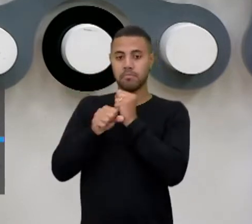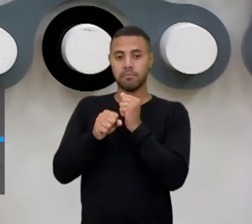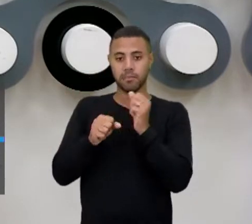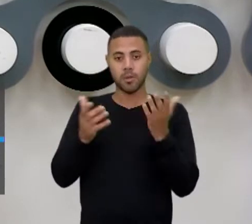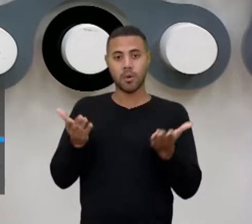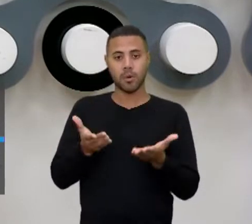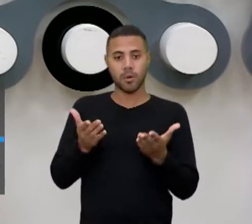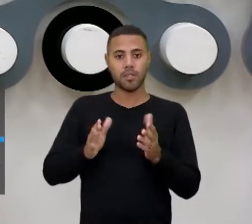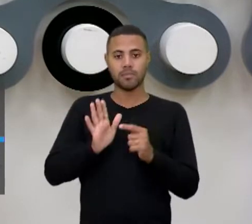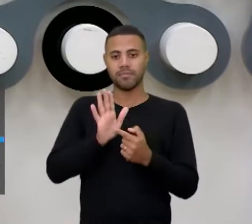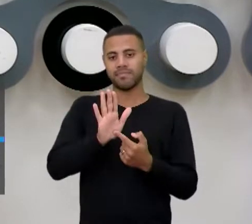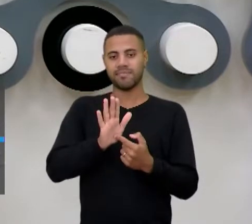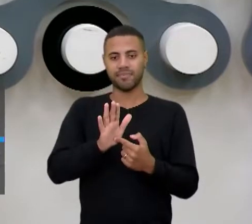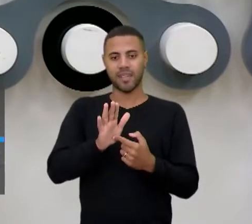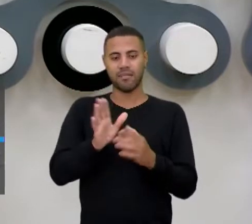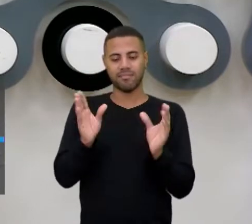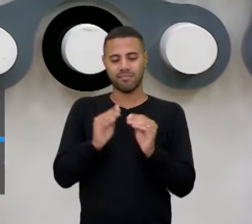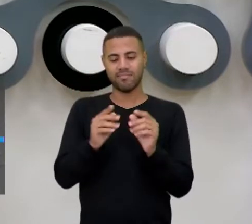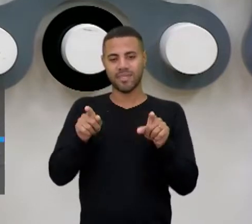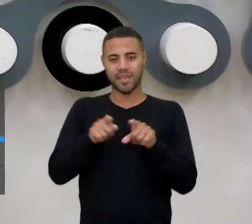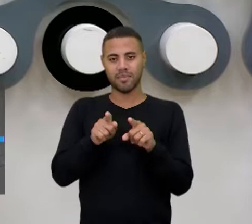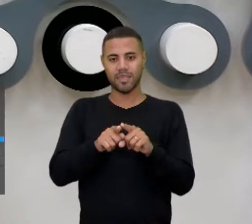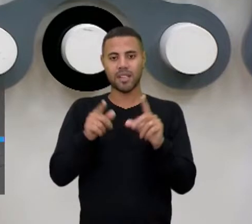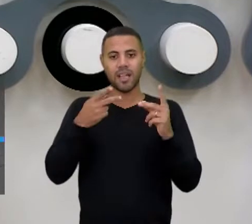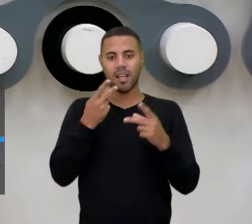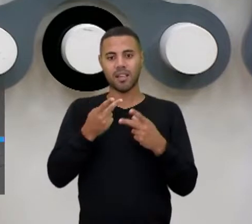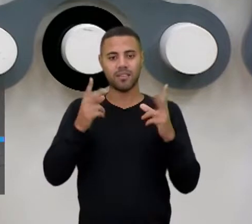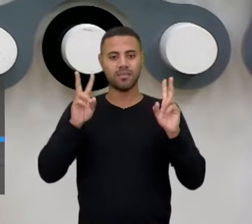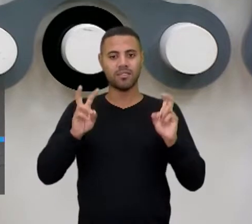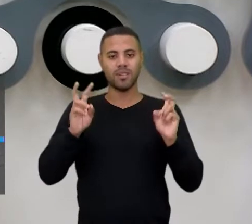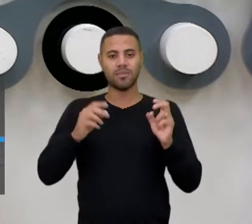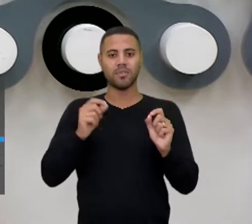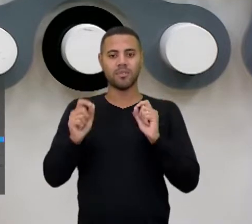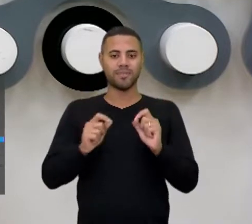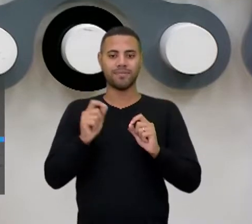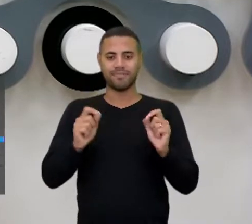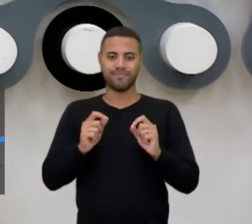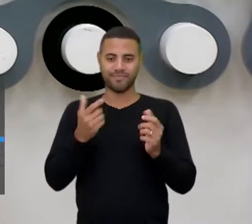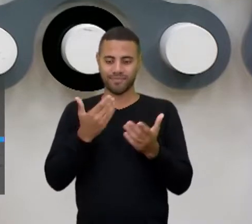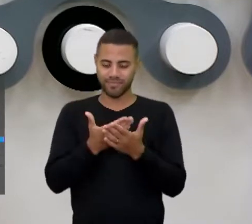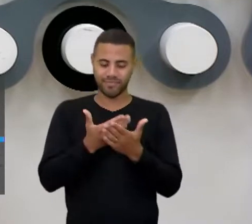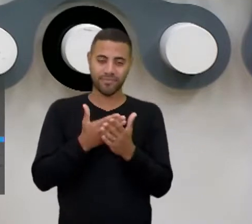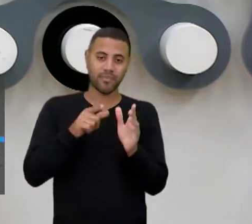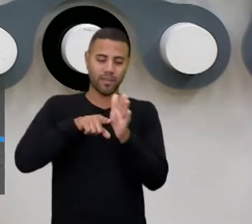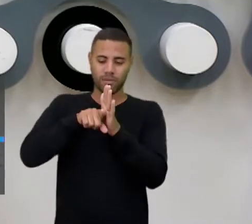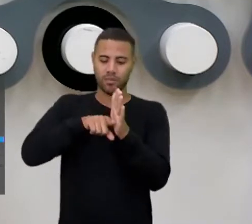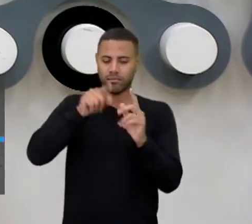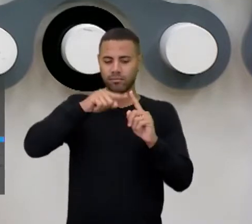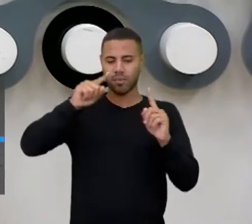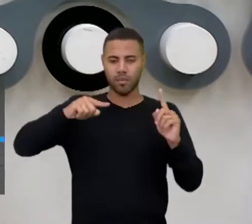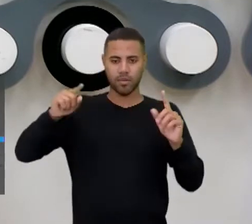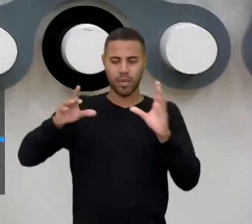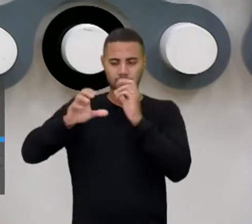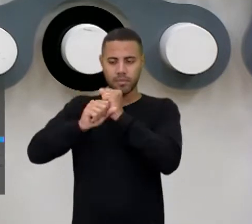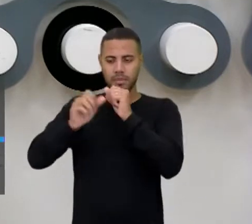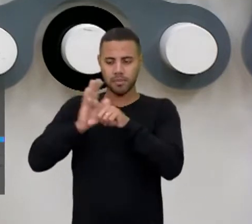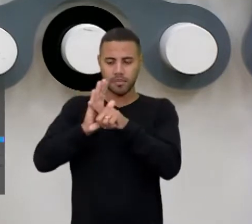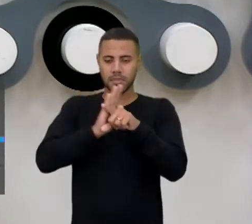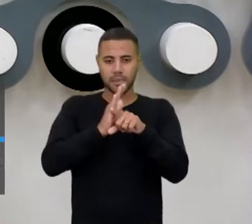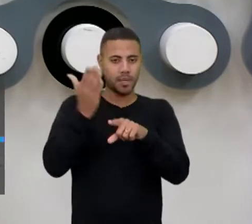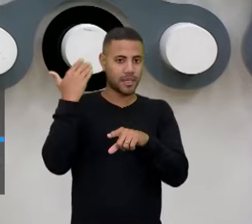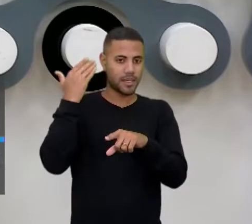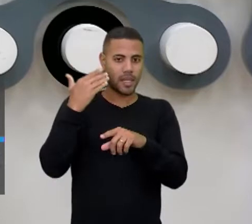gente retomar hoje, tá? Então nossa aula hoje vai falar um pouquinho sobre algum dado que a gente trabalhou aí talvez de